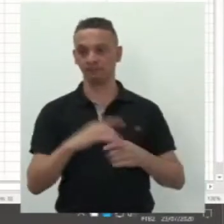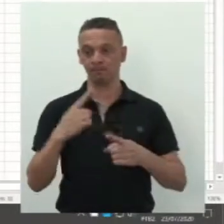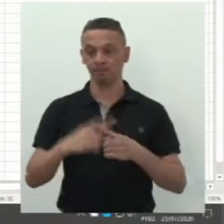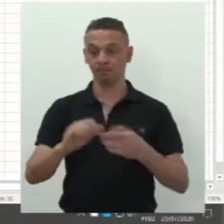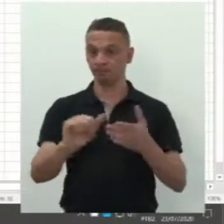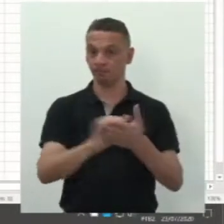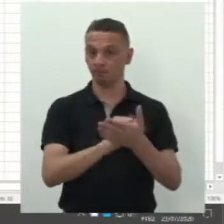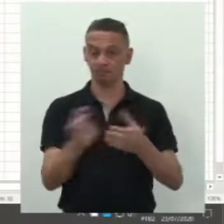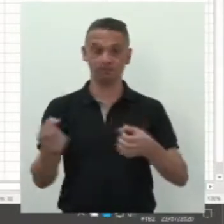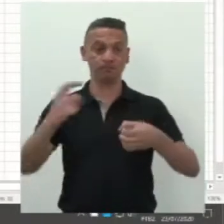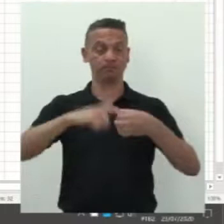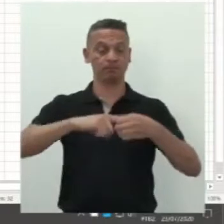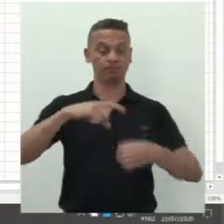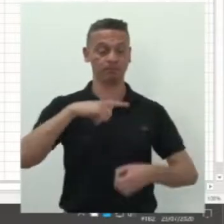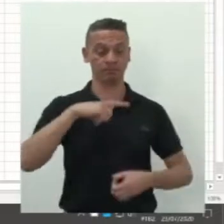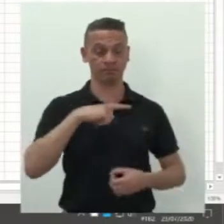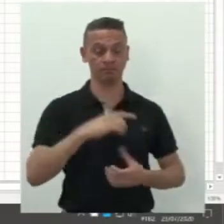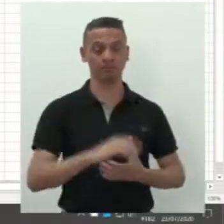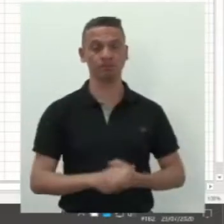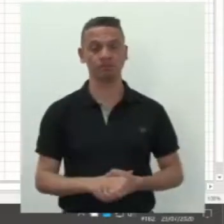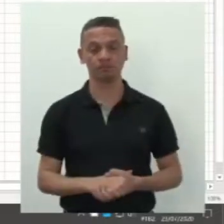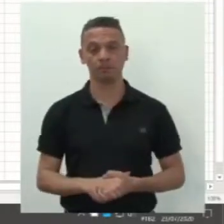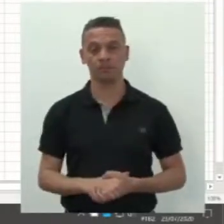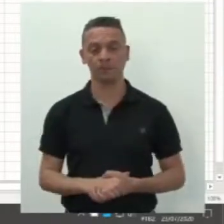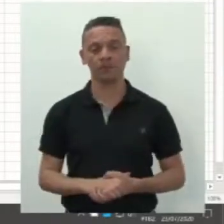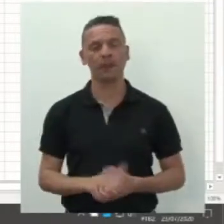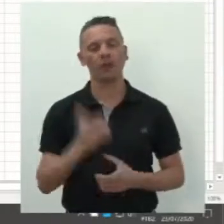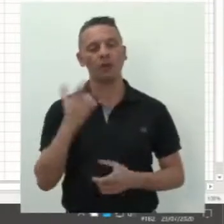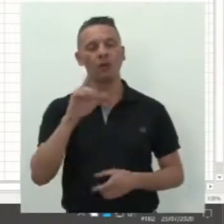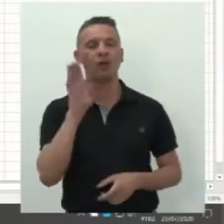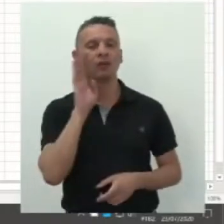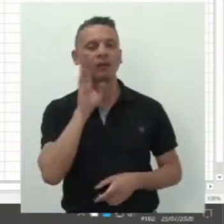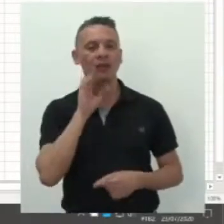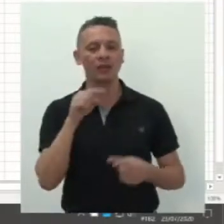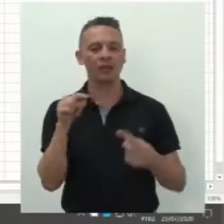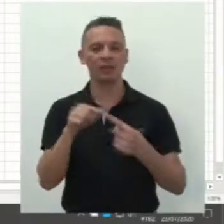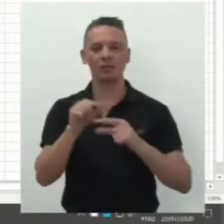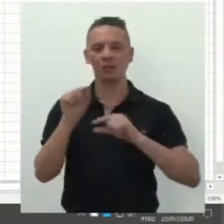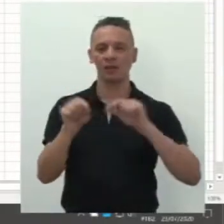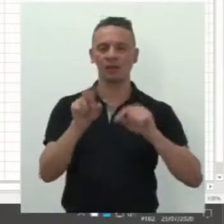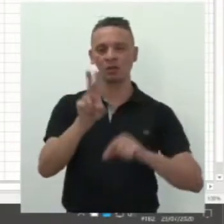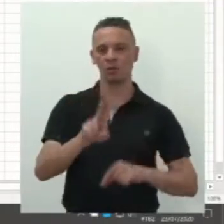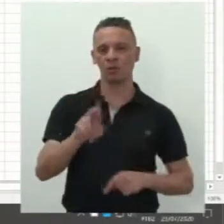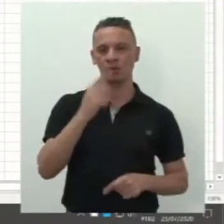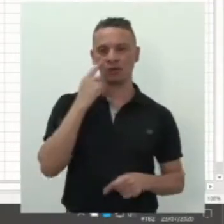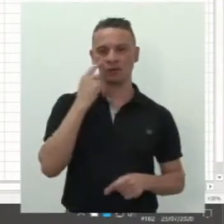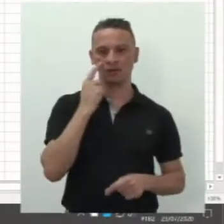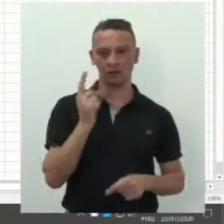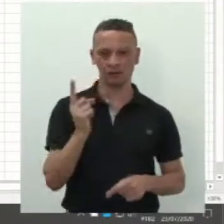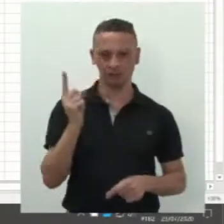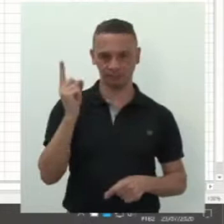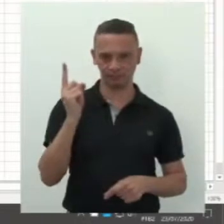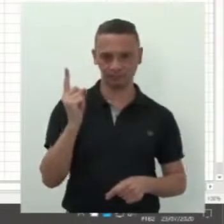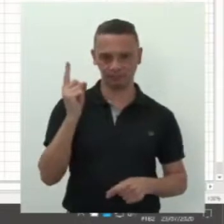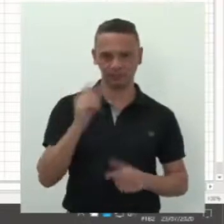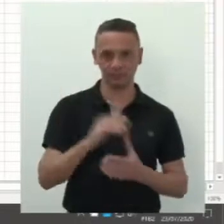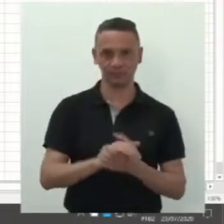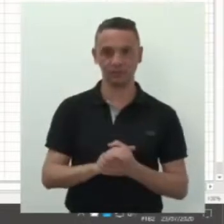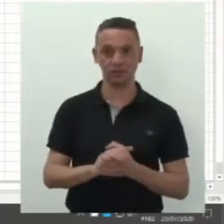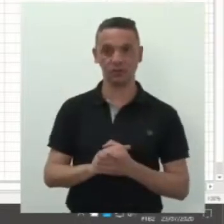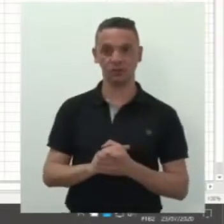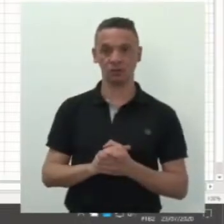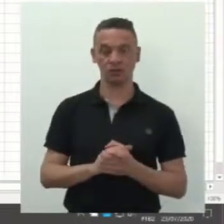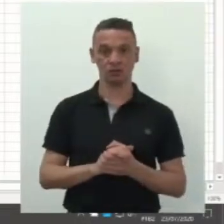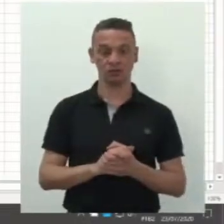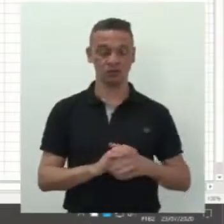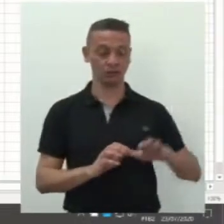o delete que eu dei nos dados, né? Um atalho legal para isso, se a gente ver aqui em cima, ó, desfazer, limpar é Ctrl